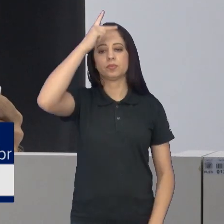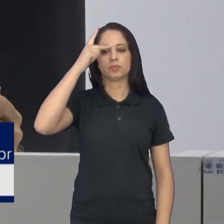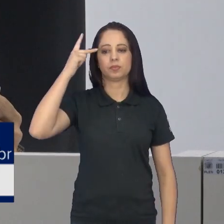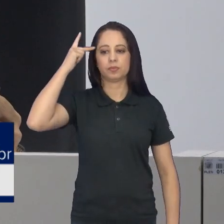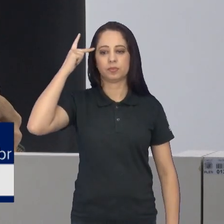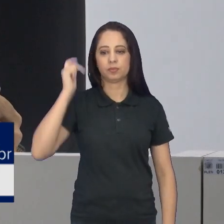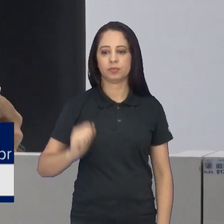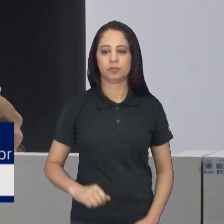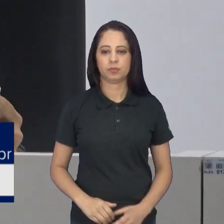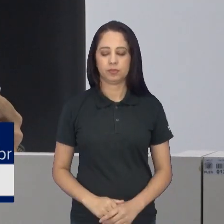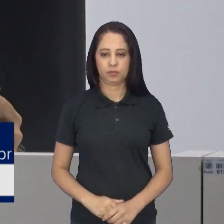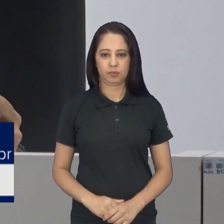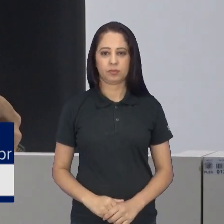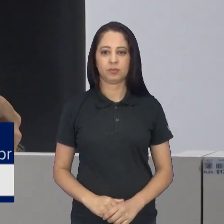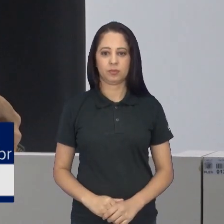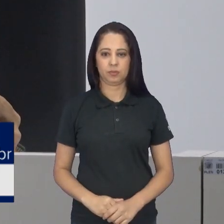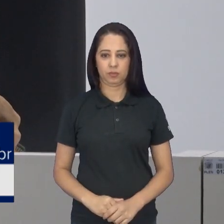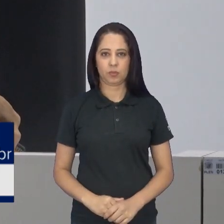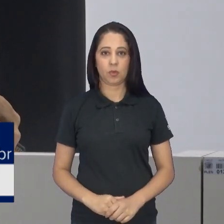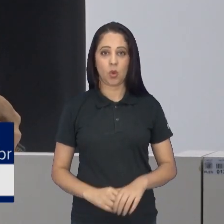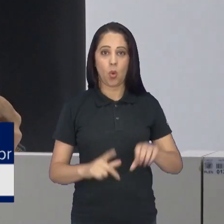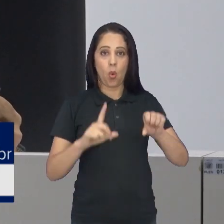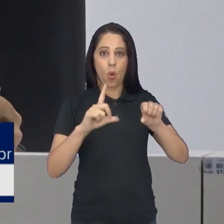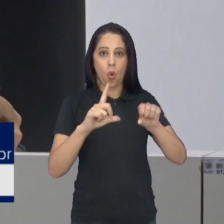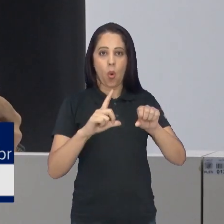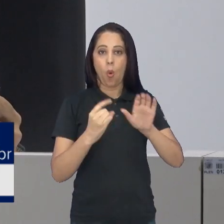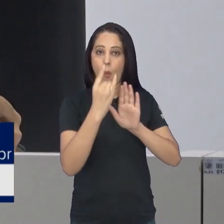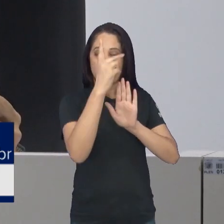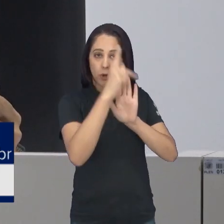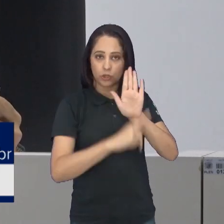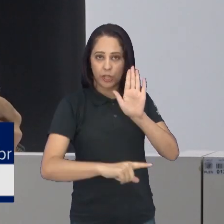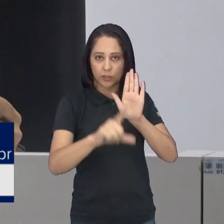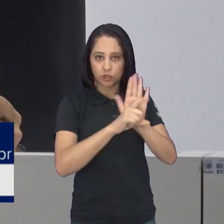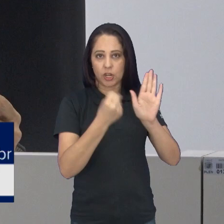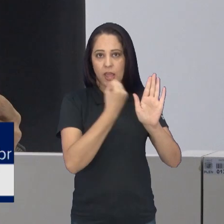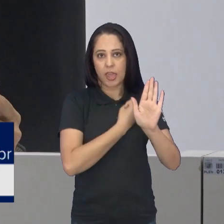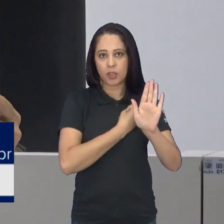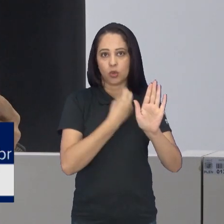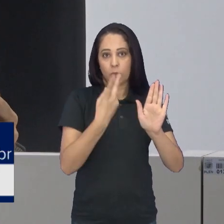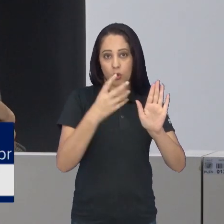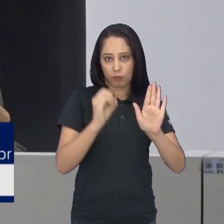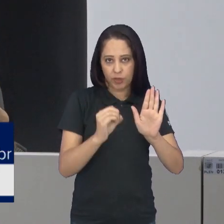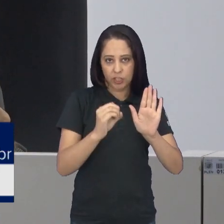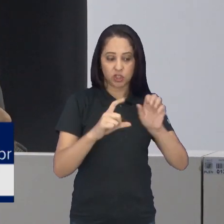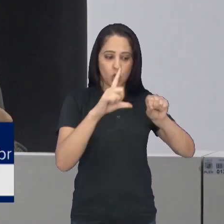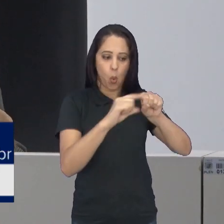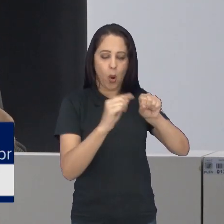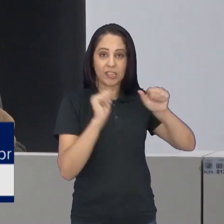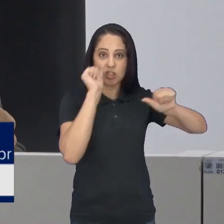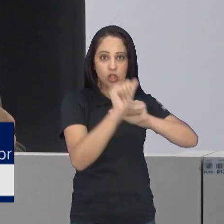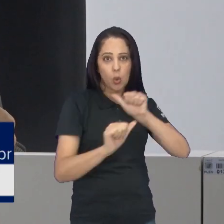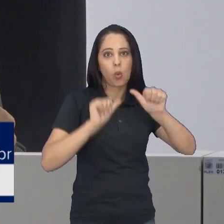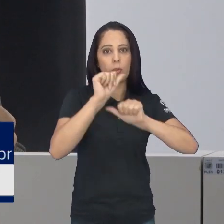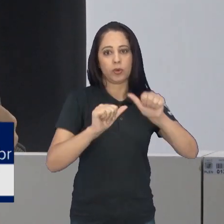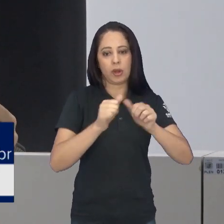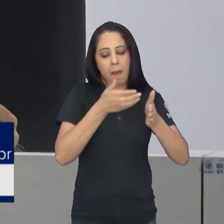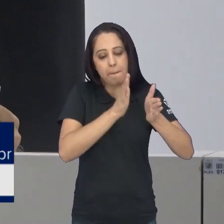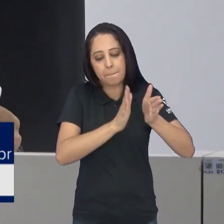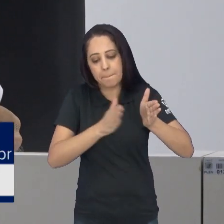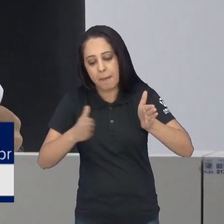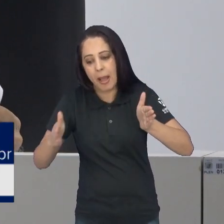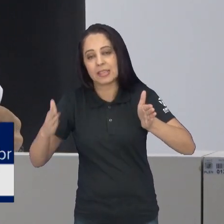Petite, altera o artigo 1º do projeto de lei número 20/2023. O rito é